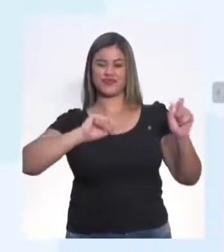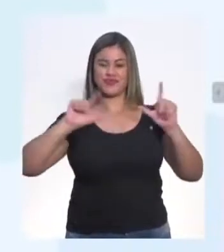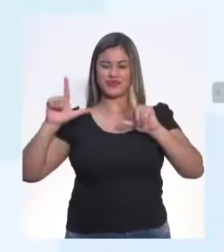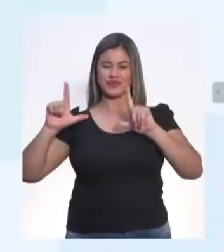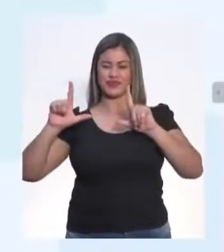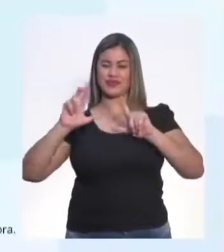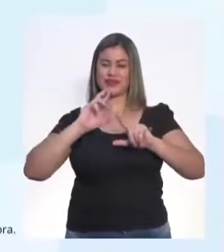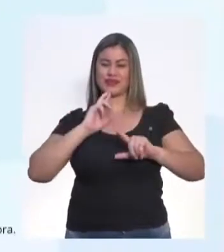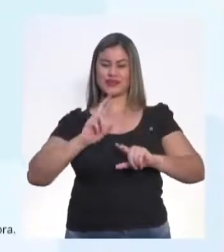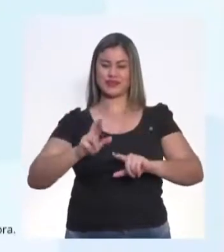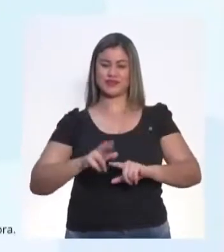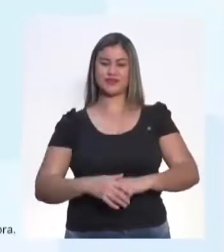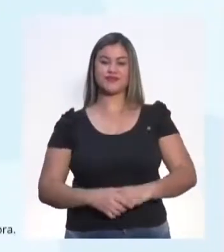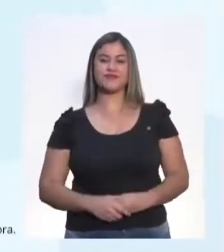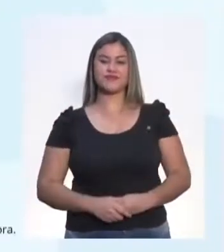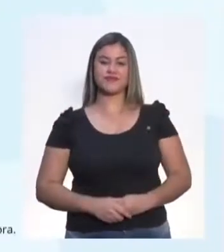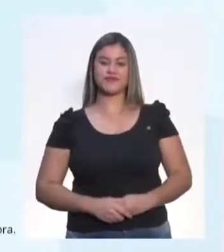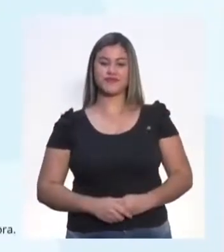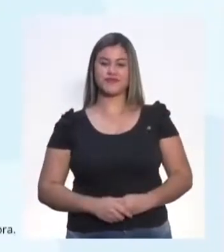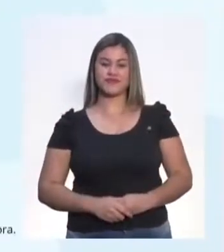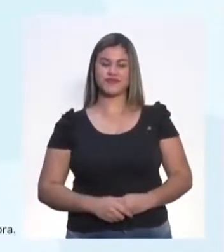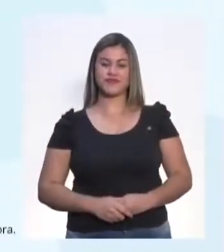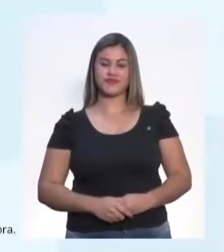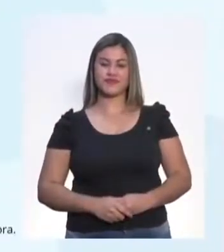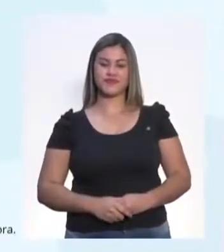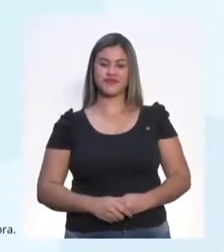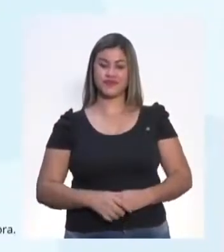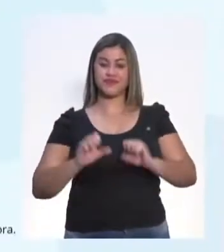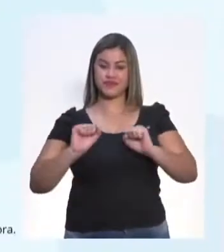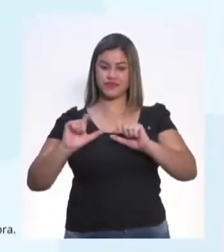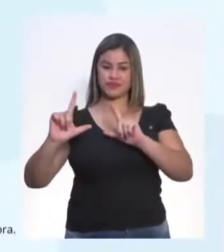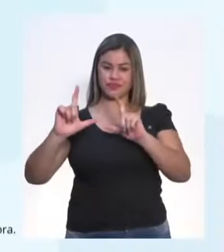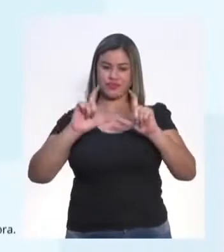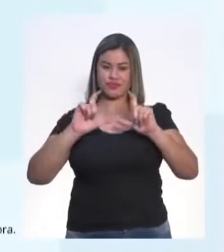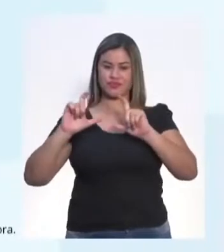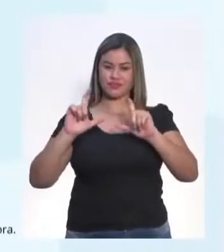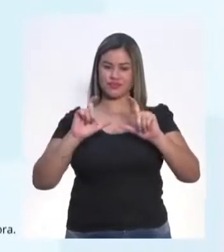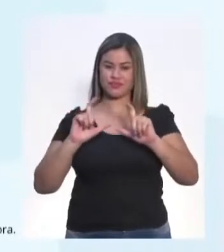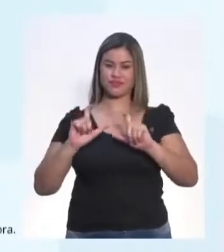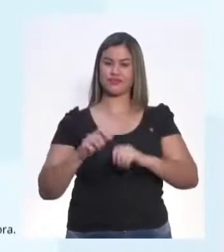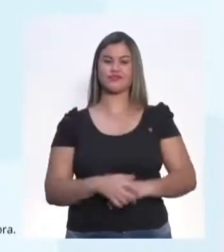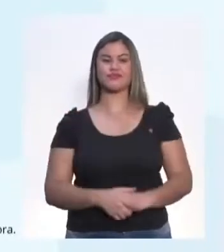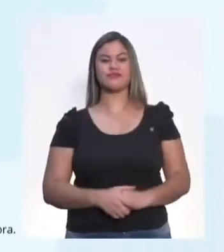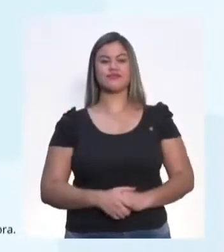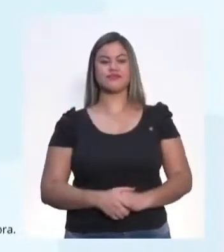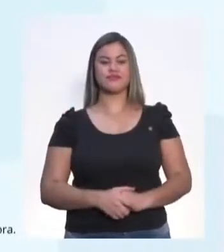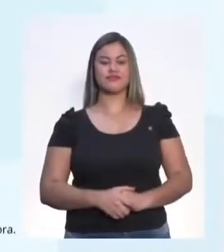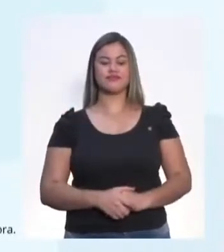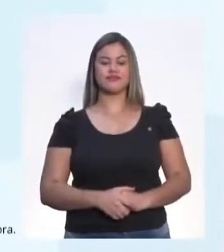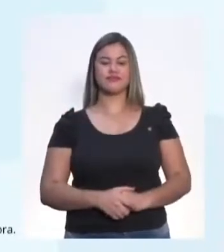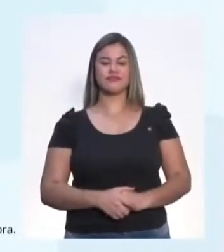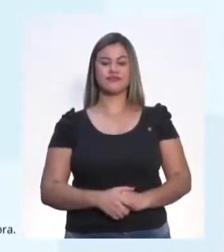eles a resolução do exemplo 2, para quem quiser tirar um print da tela.